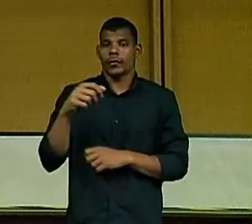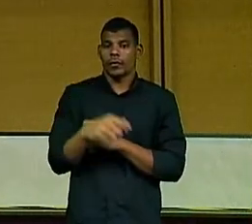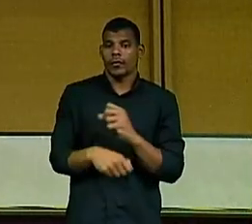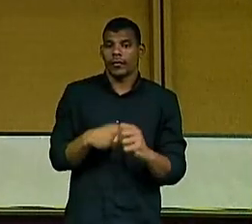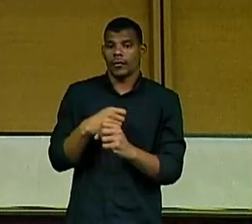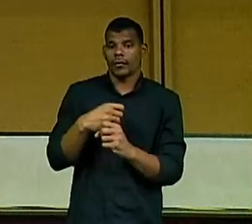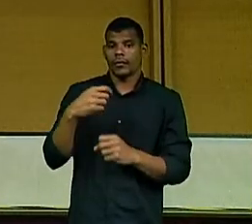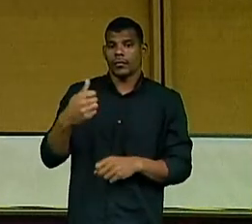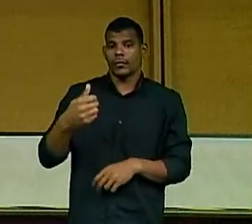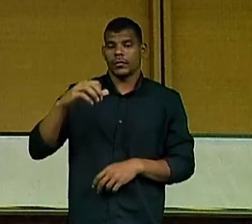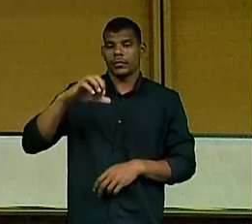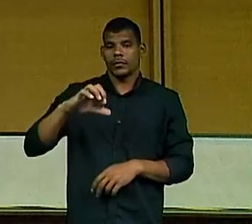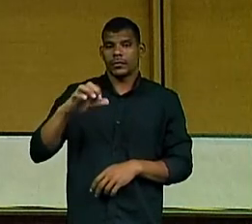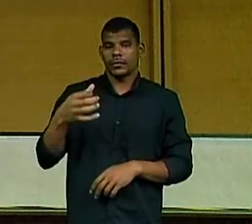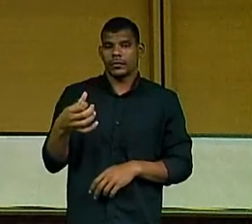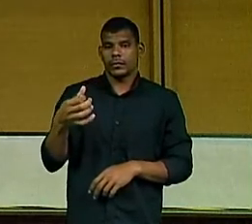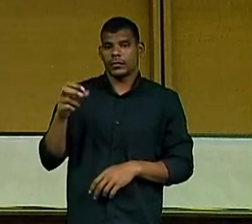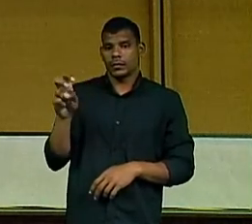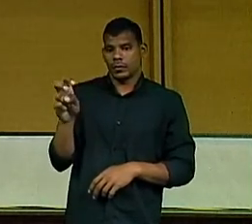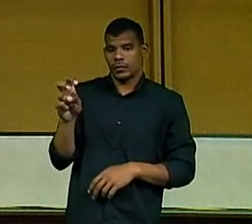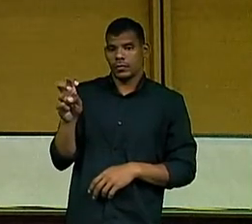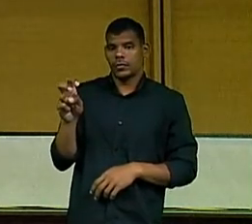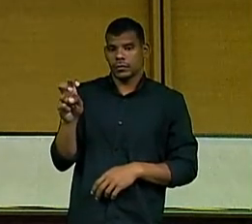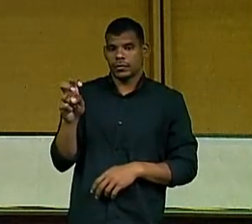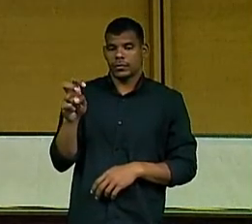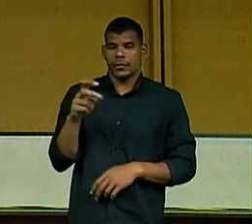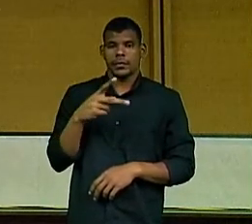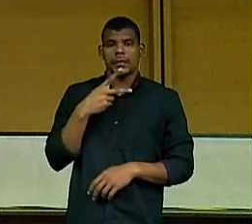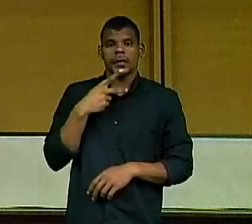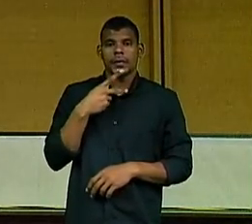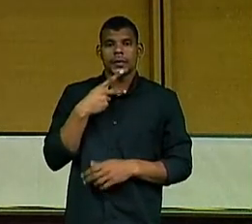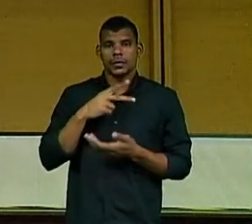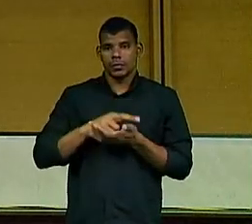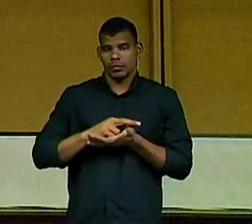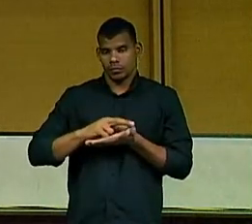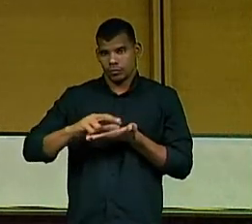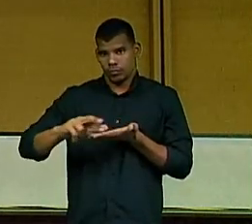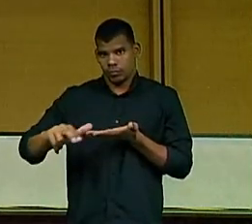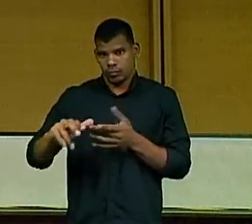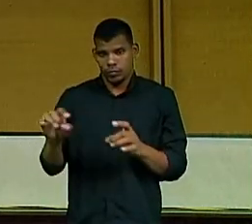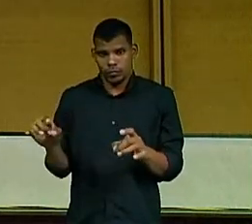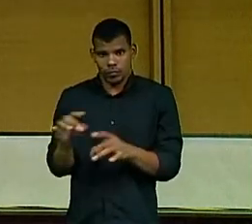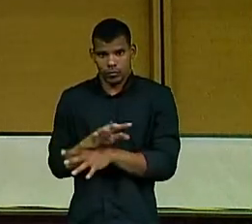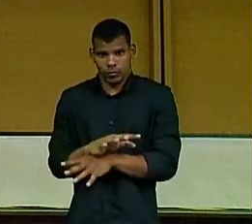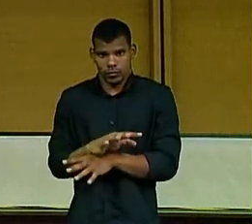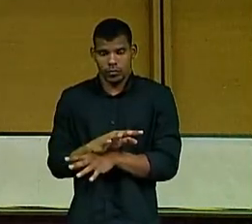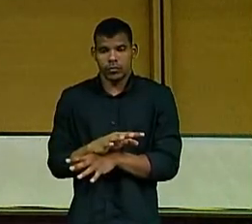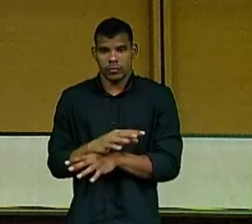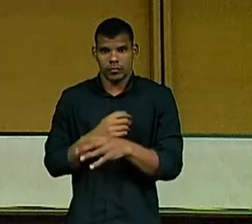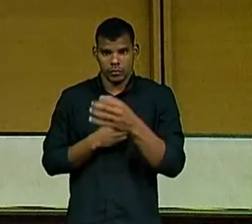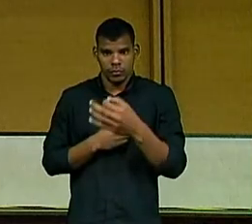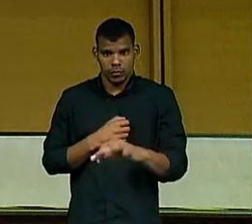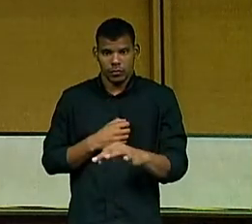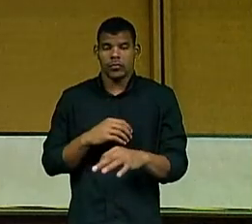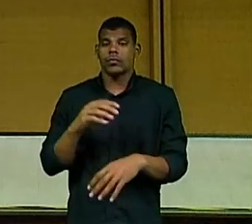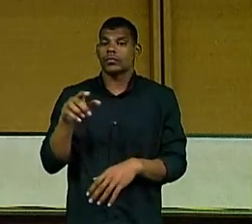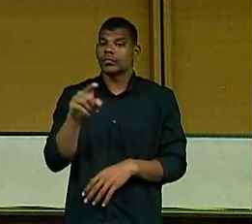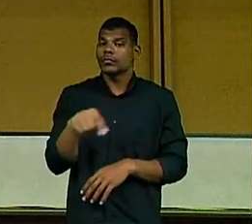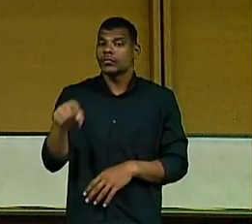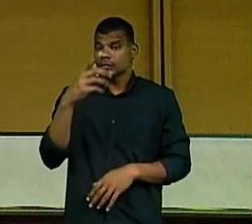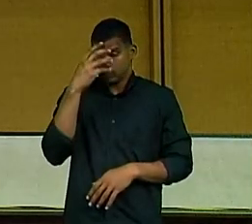com o pluralismo do Brasil né ele passa né a permite Ah uma dica para vocês não esquecerem